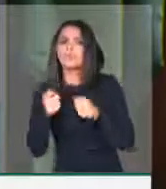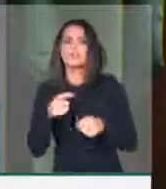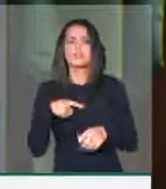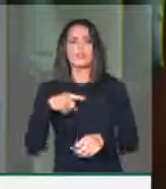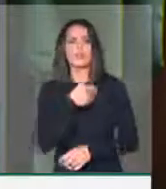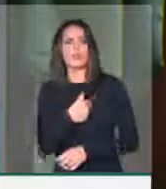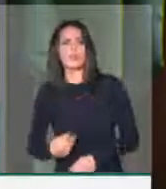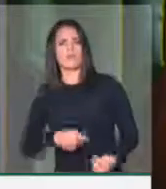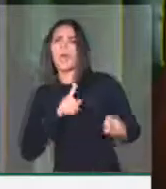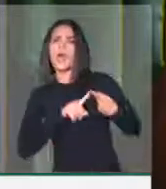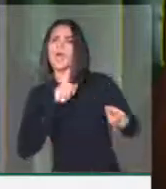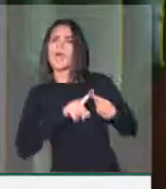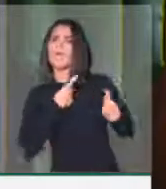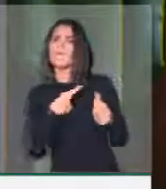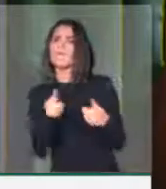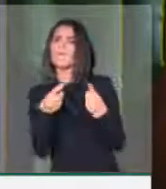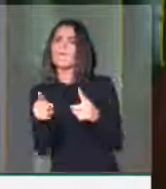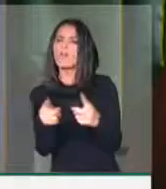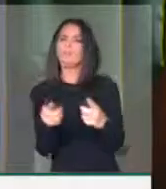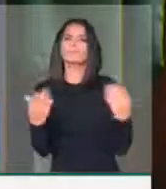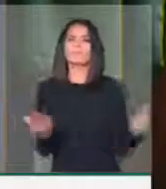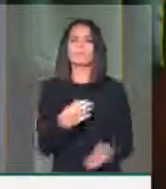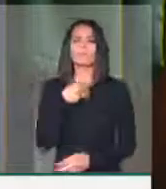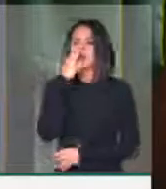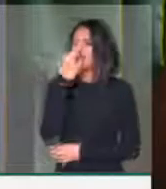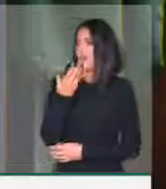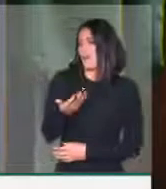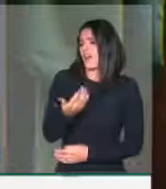banalização do autoritarismo,